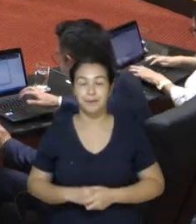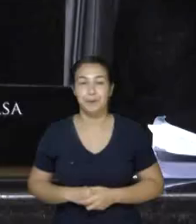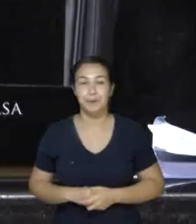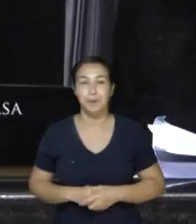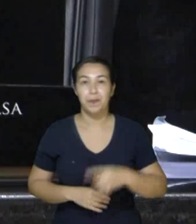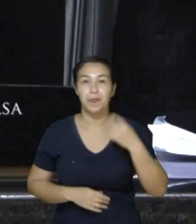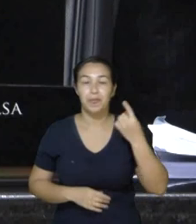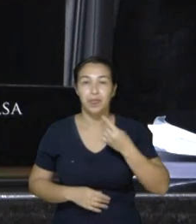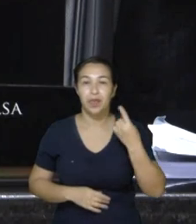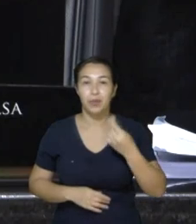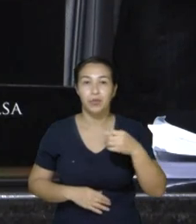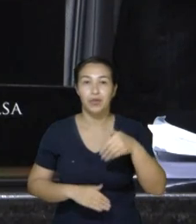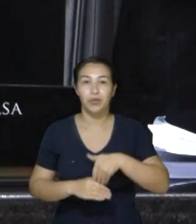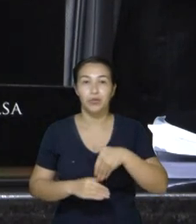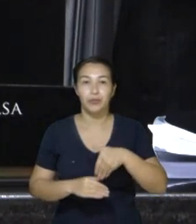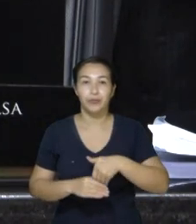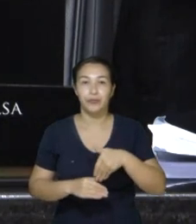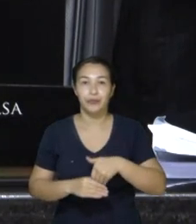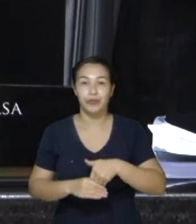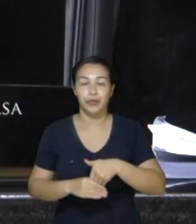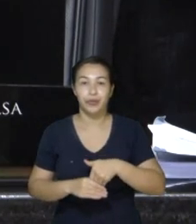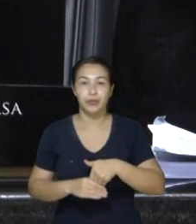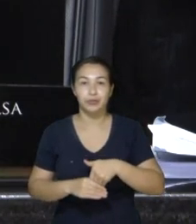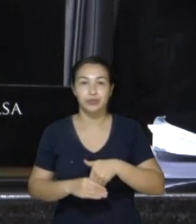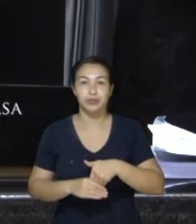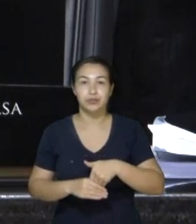agora votam.